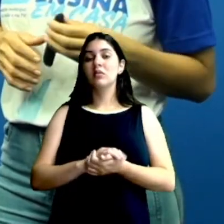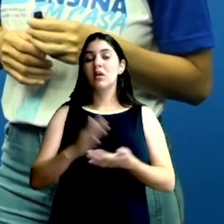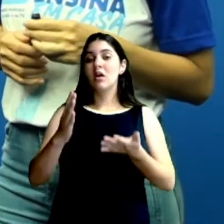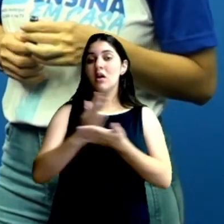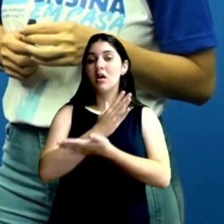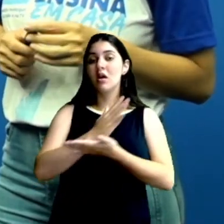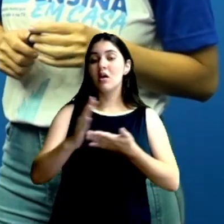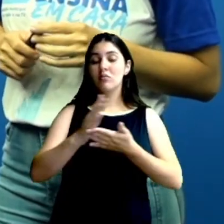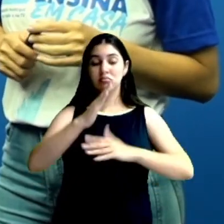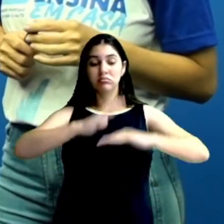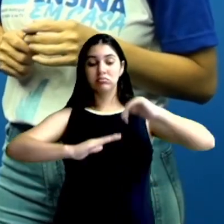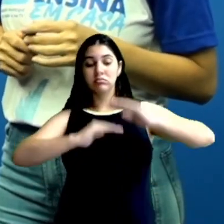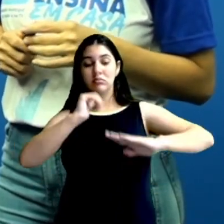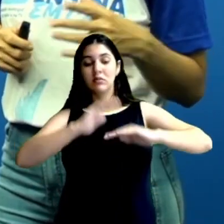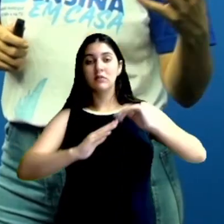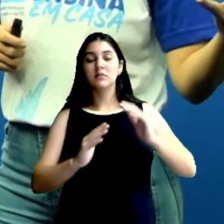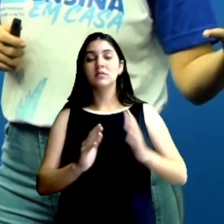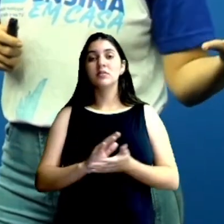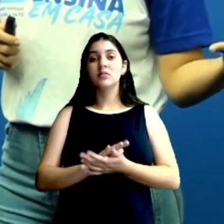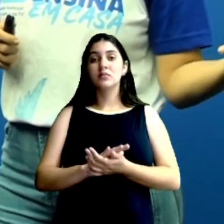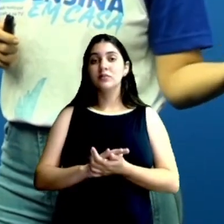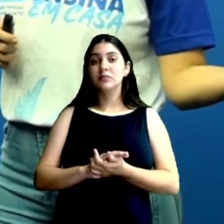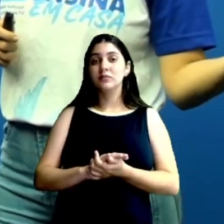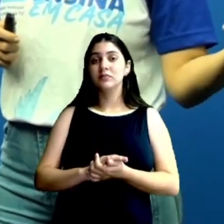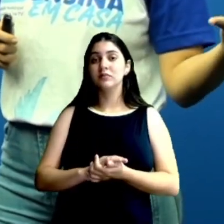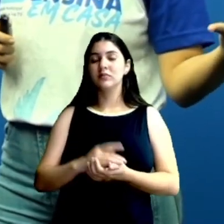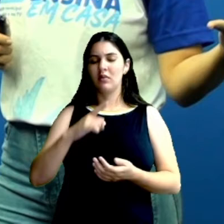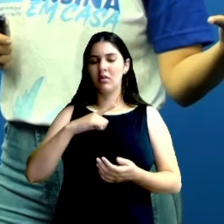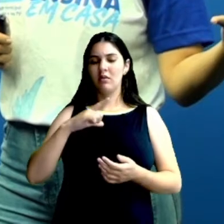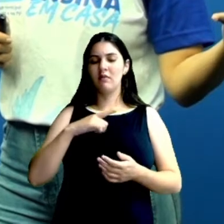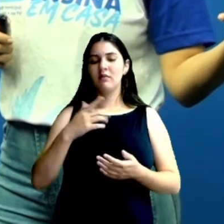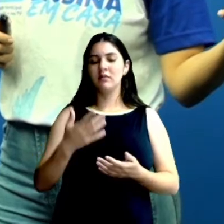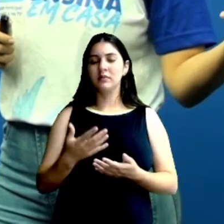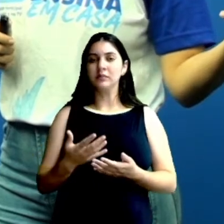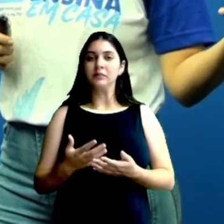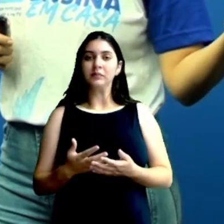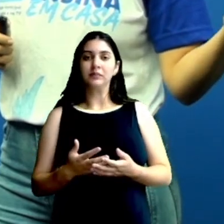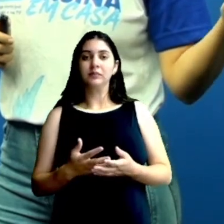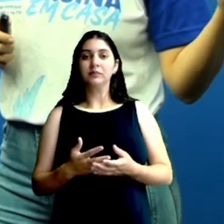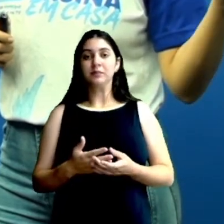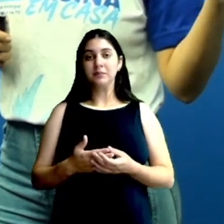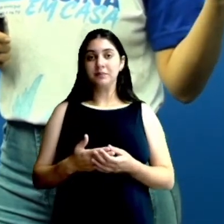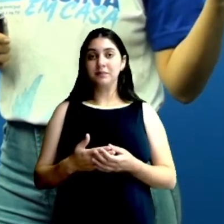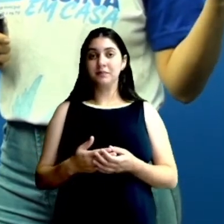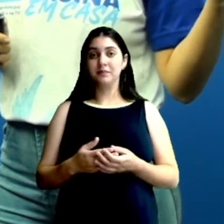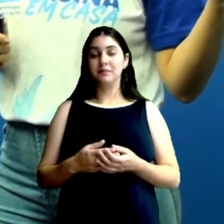algumas profissões que tiveram